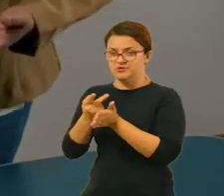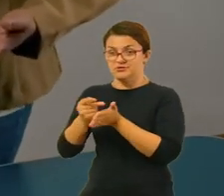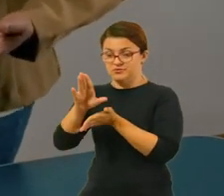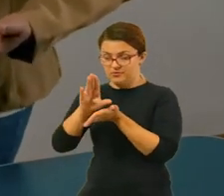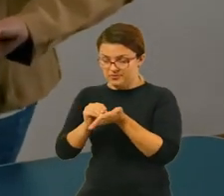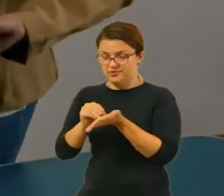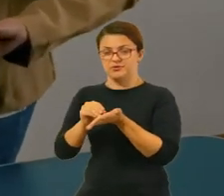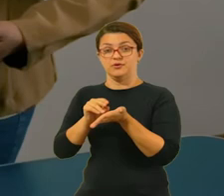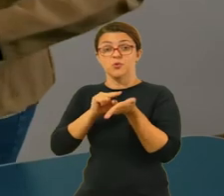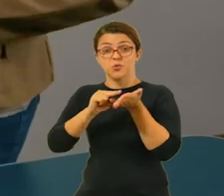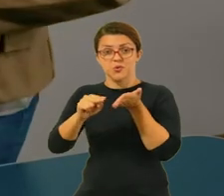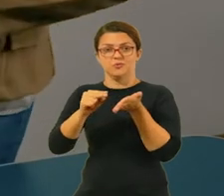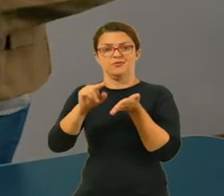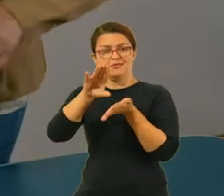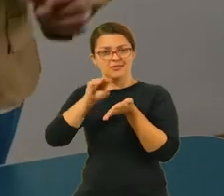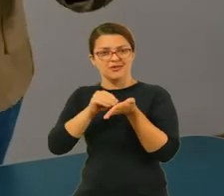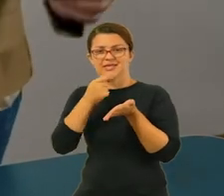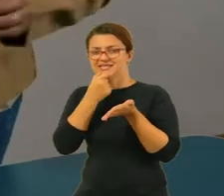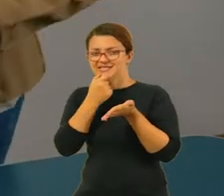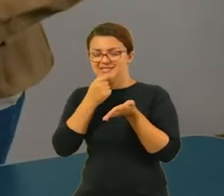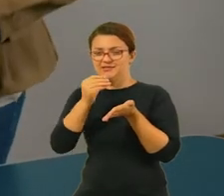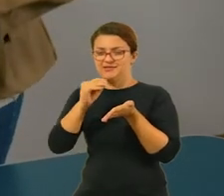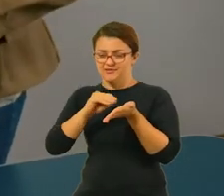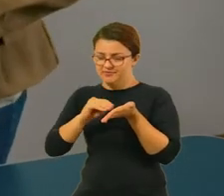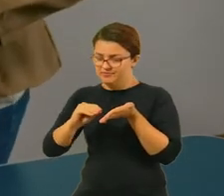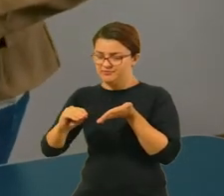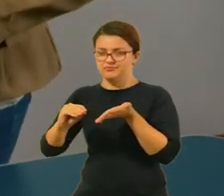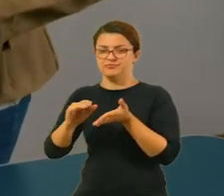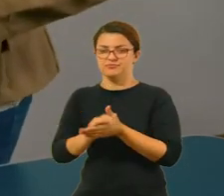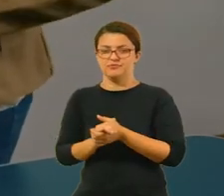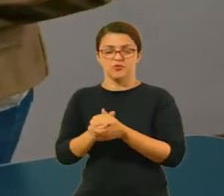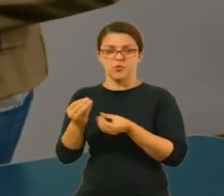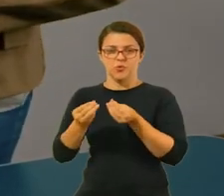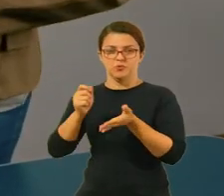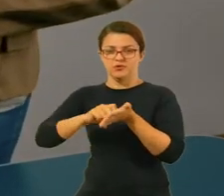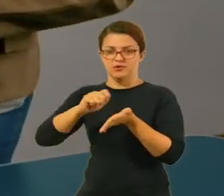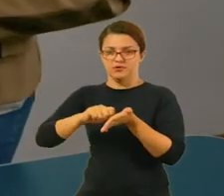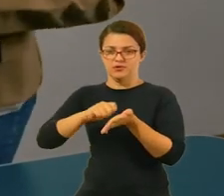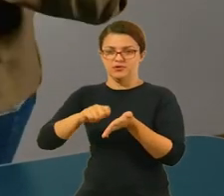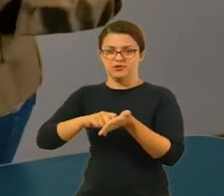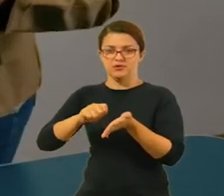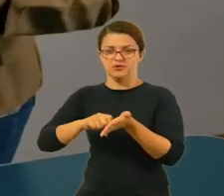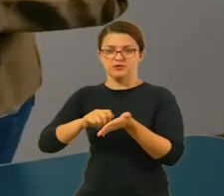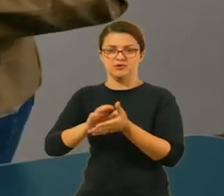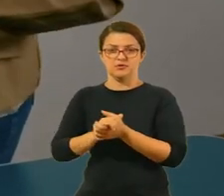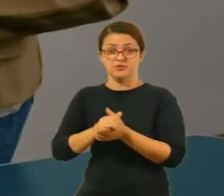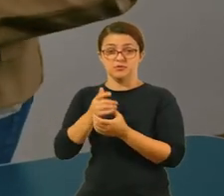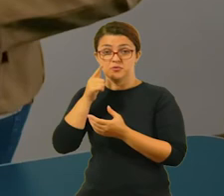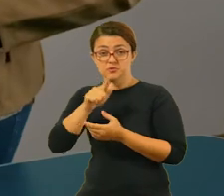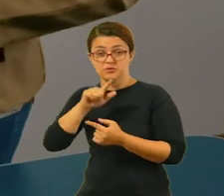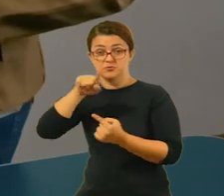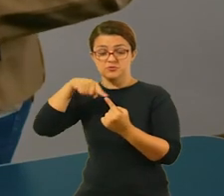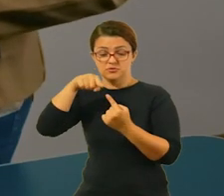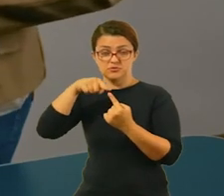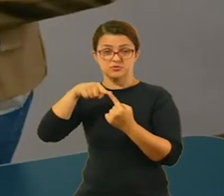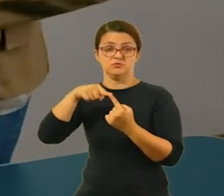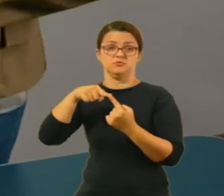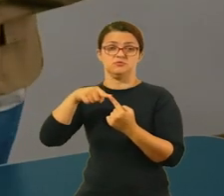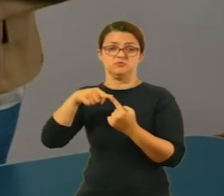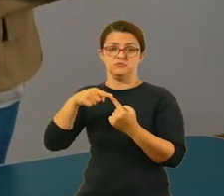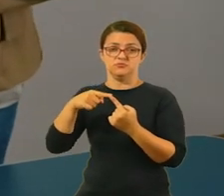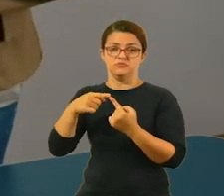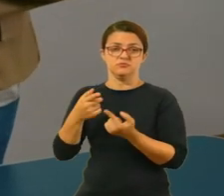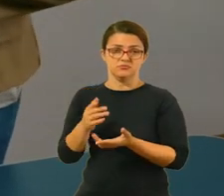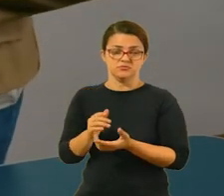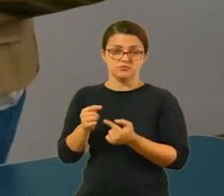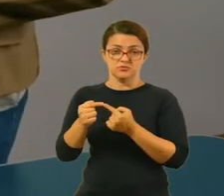criança copie as palavras, cuidando aí, né, de como é que elas são escritas. E aí, também atingimos o objetivo